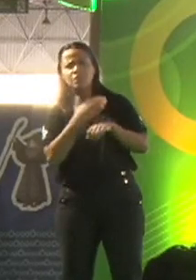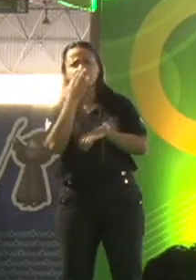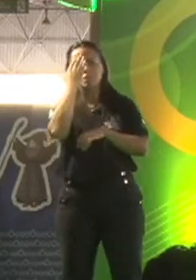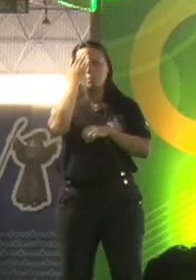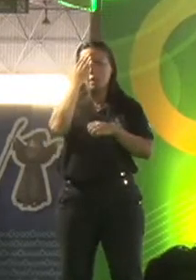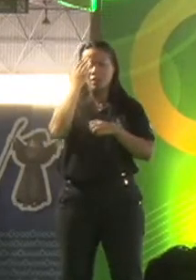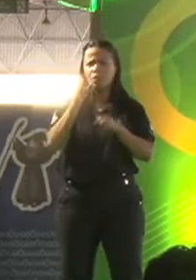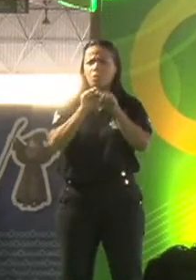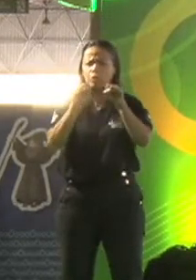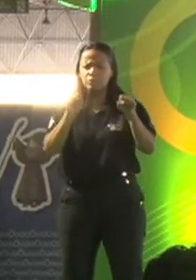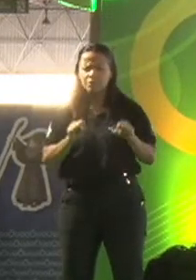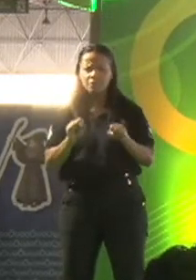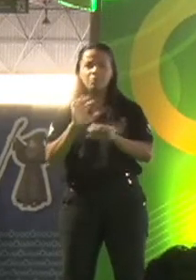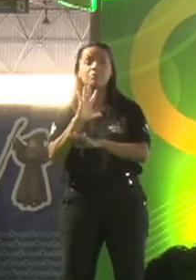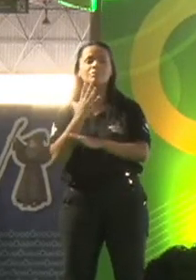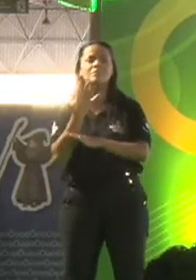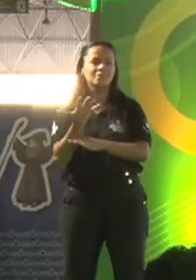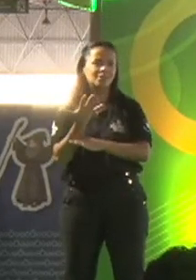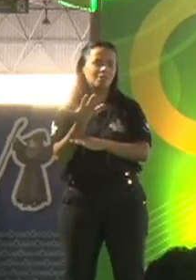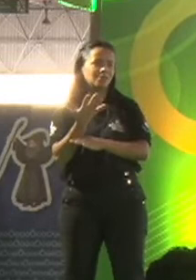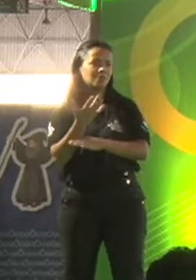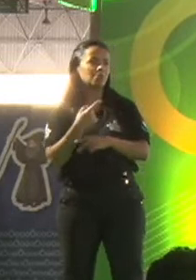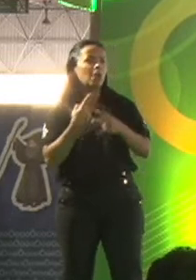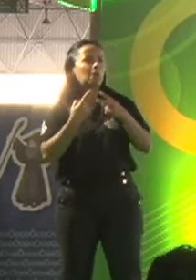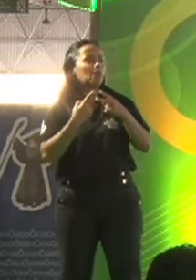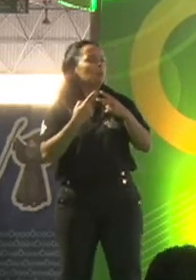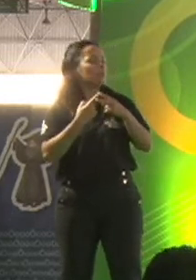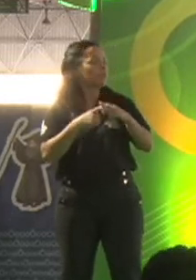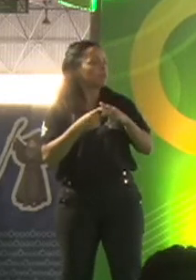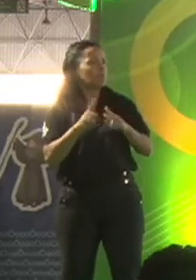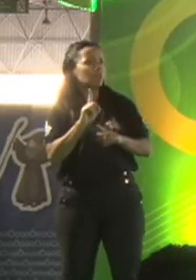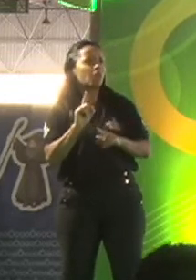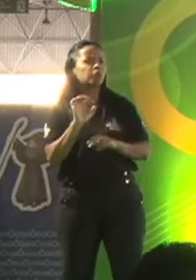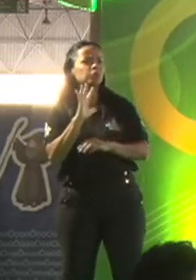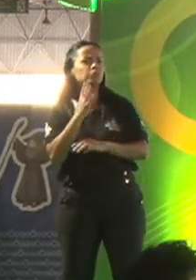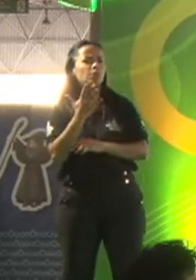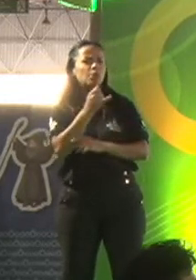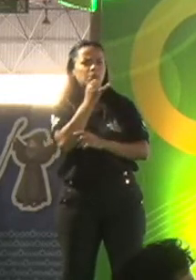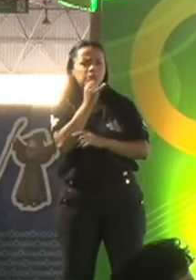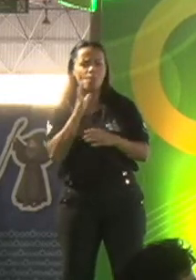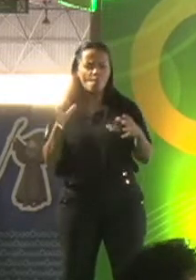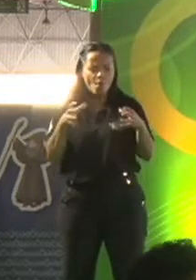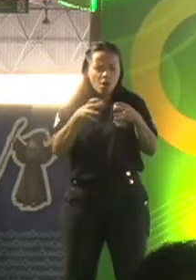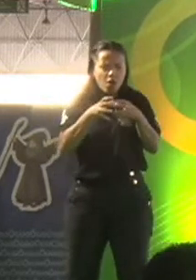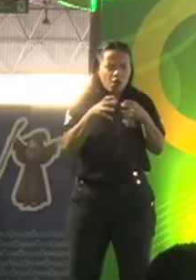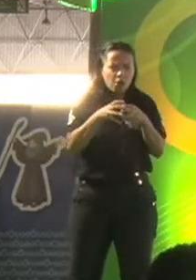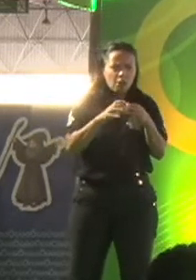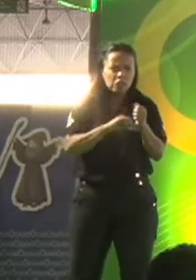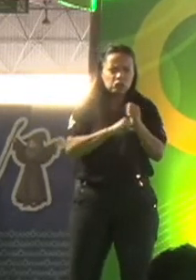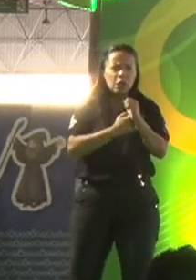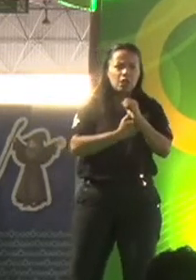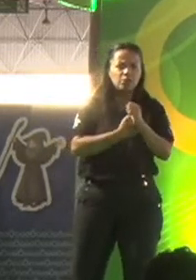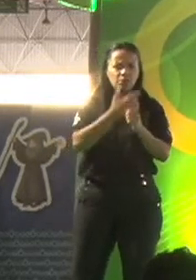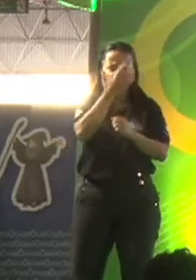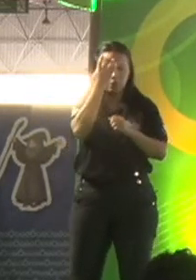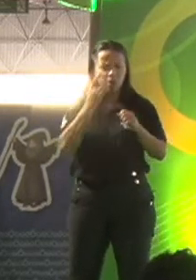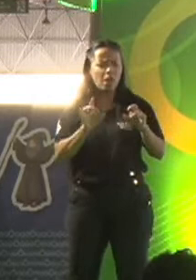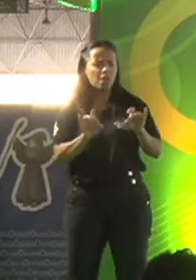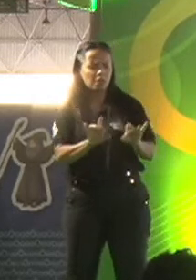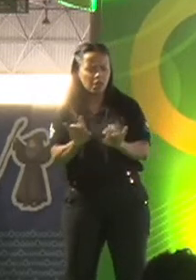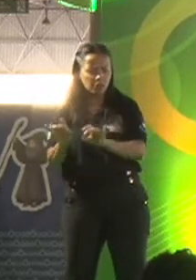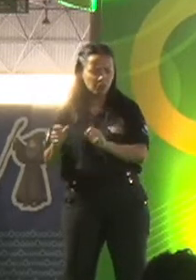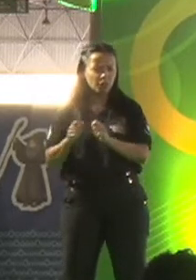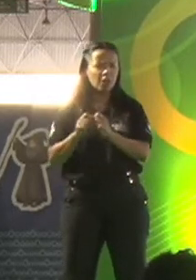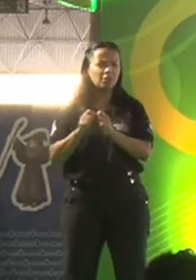o sistema funciona porque se não se engrenagem não funciona se todo mundo fica isolado tanto o cara lá que é muito técnico por exemplo eu faço física